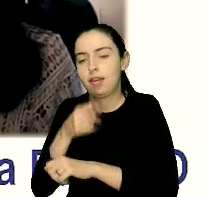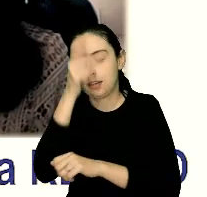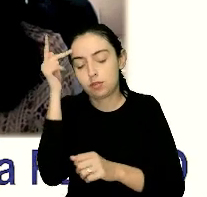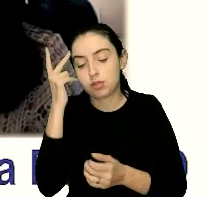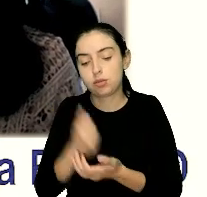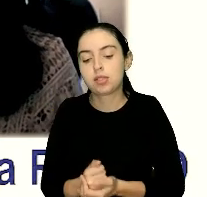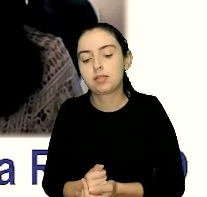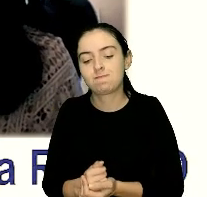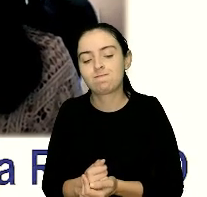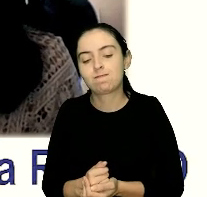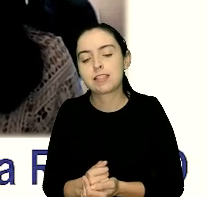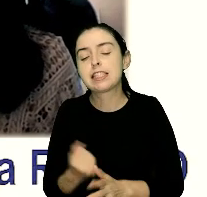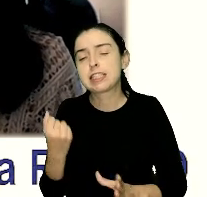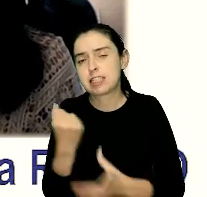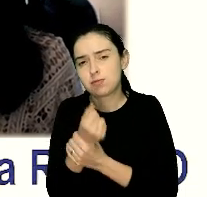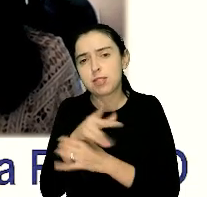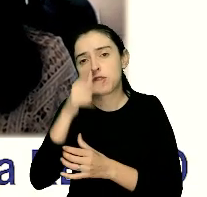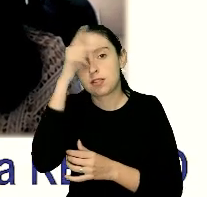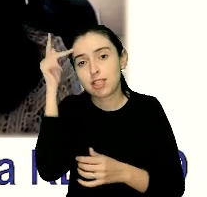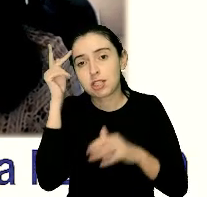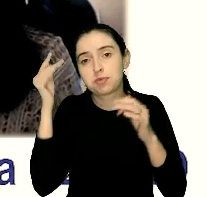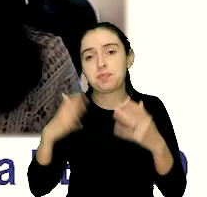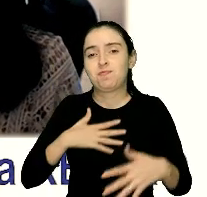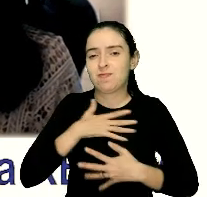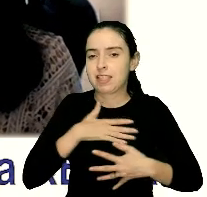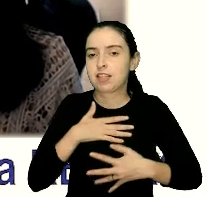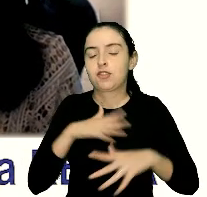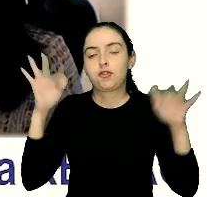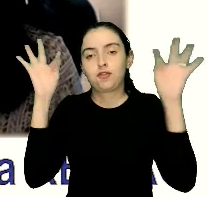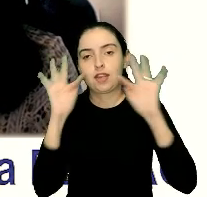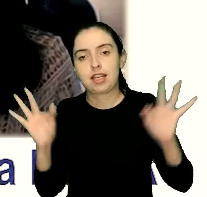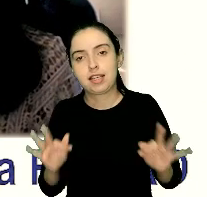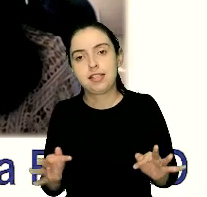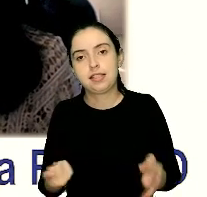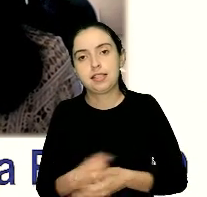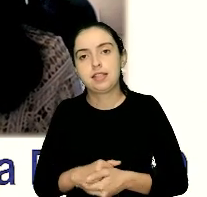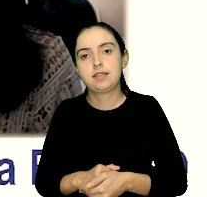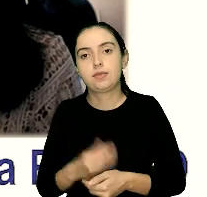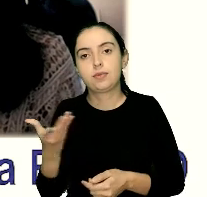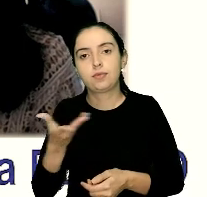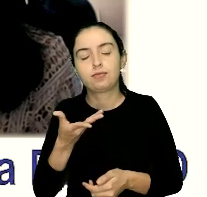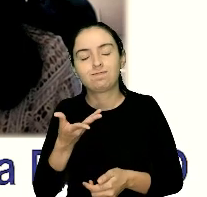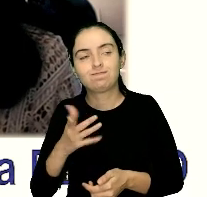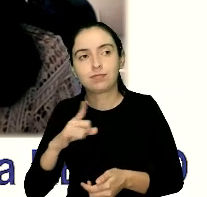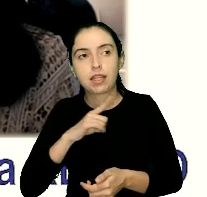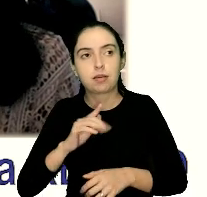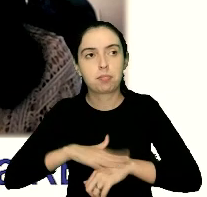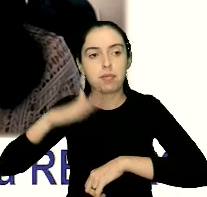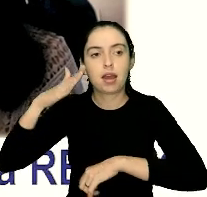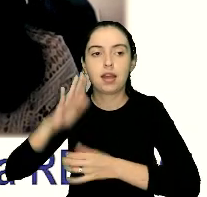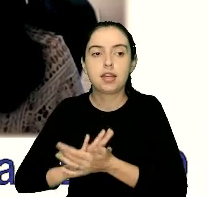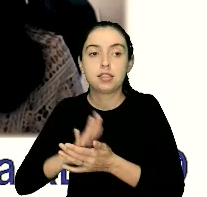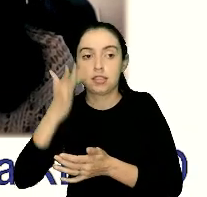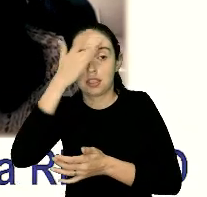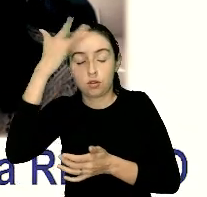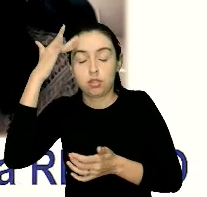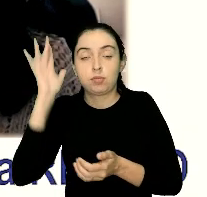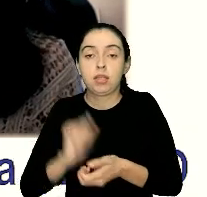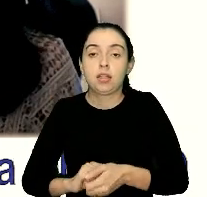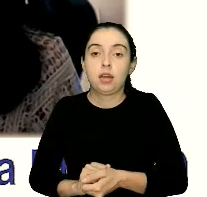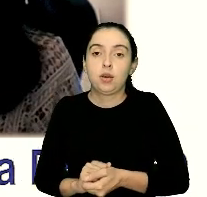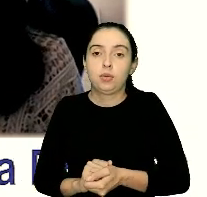e felizes, né? E vão ter muito mais uma saúde mental preservada, né? Que